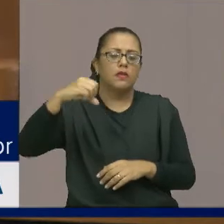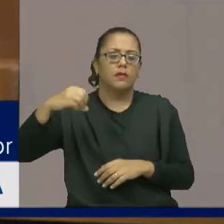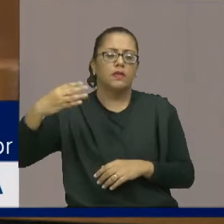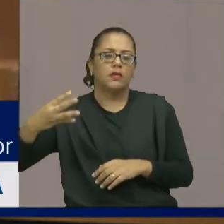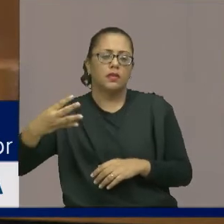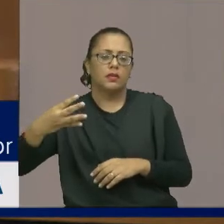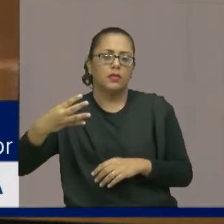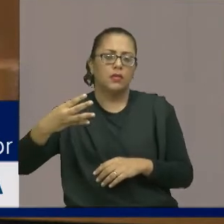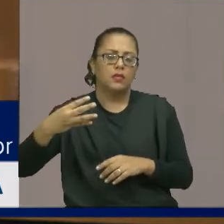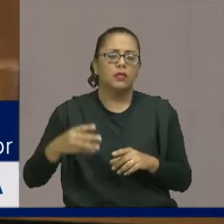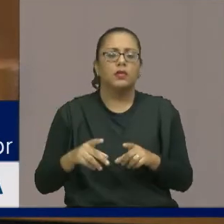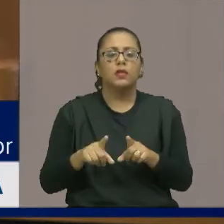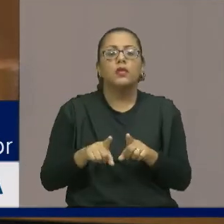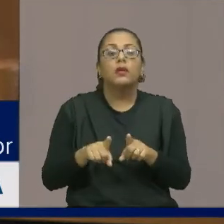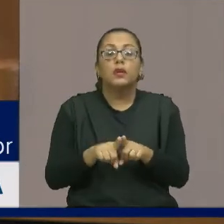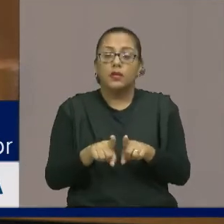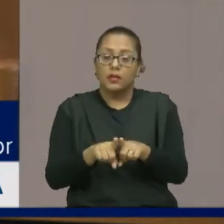quanto